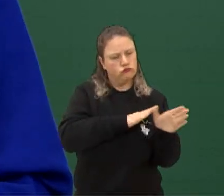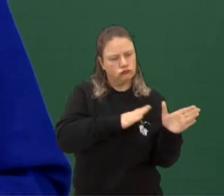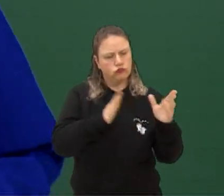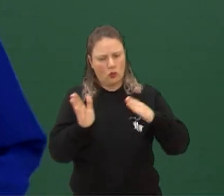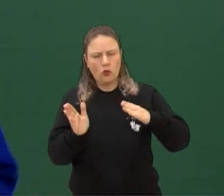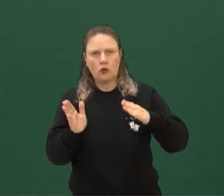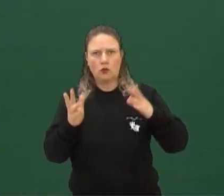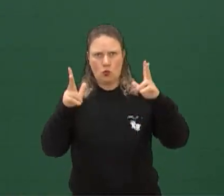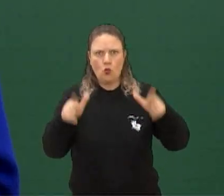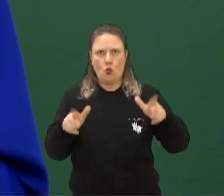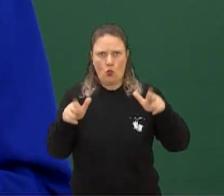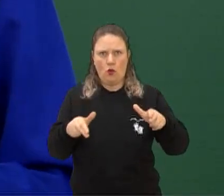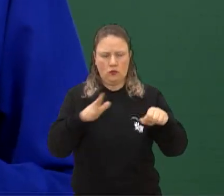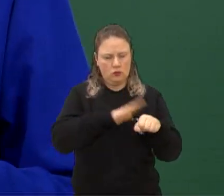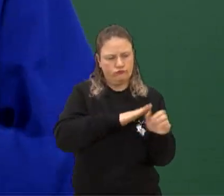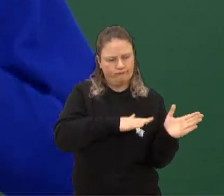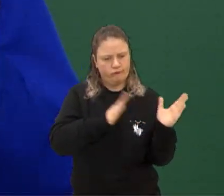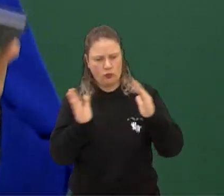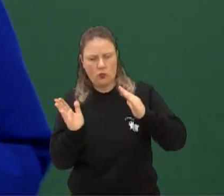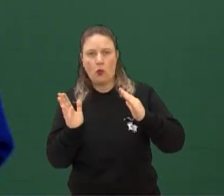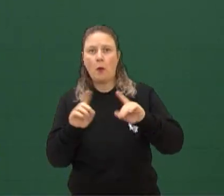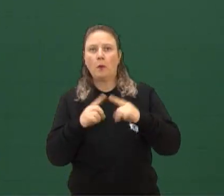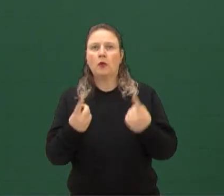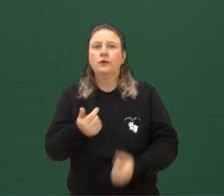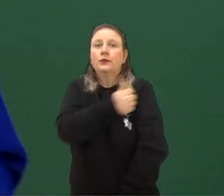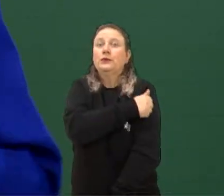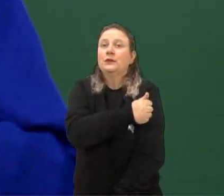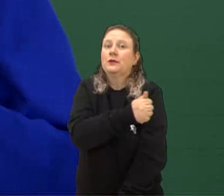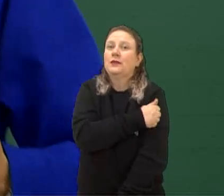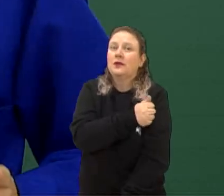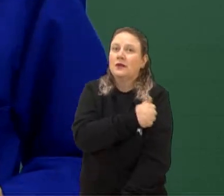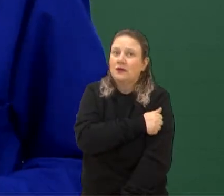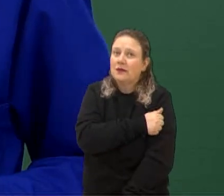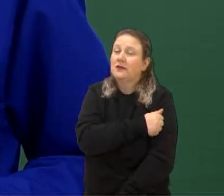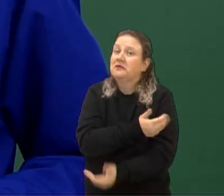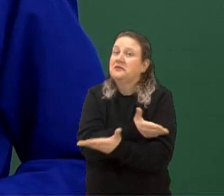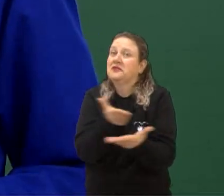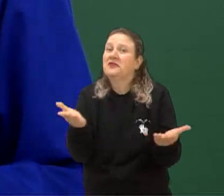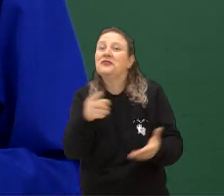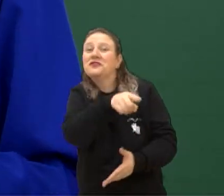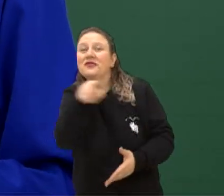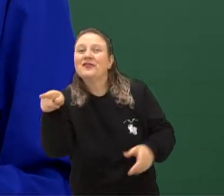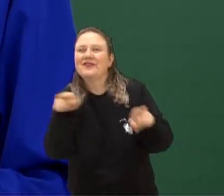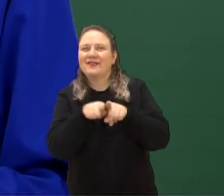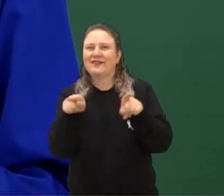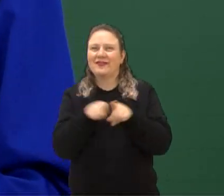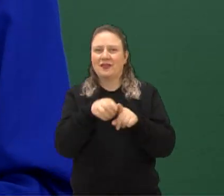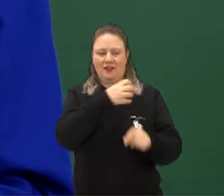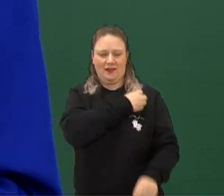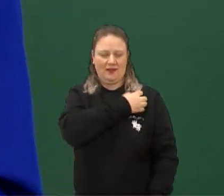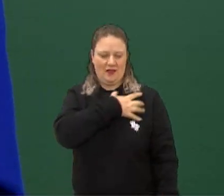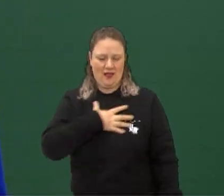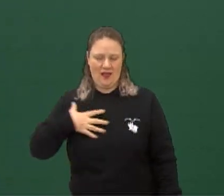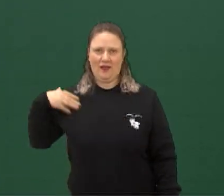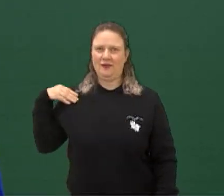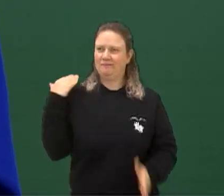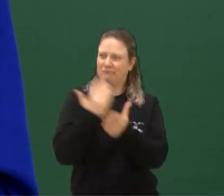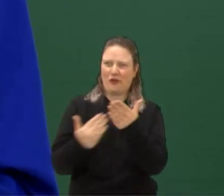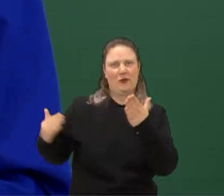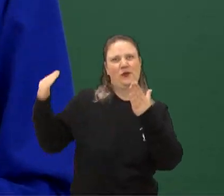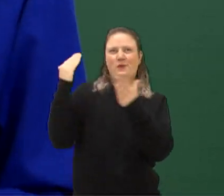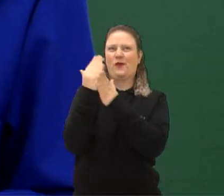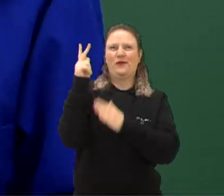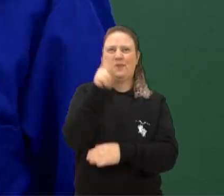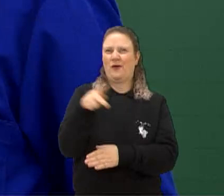de Platão, né? Só que como todo bom aluno, assim como vocês sei que são, né? Aristóteles supera o seu professor e